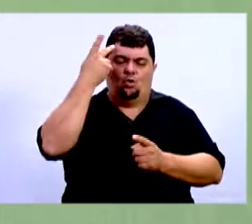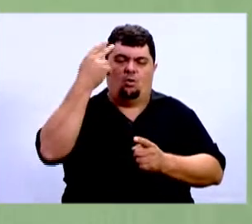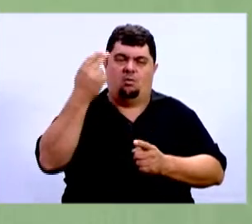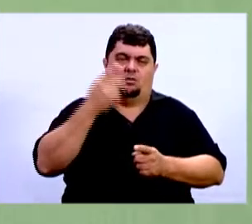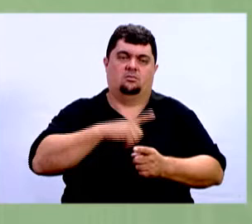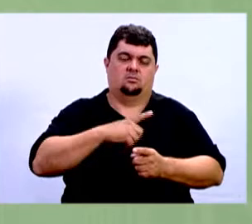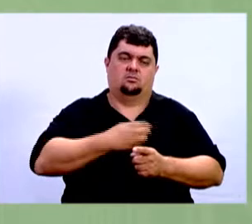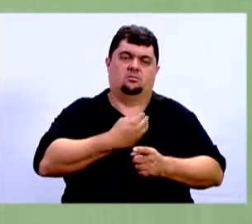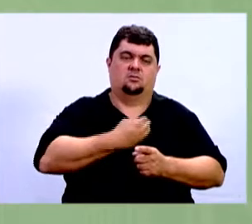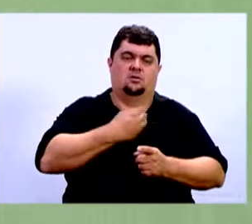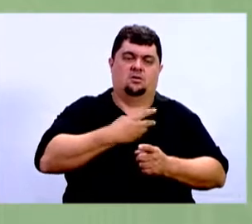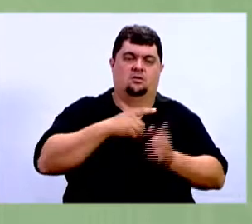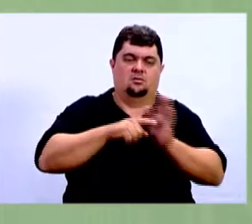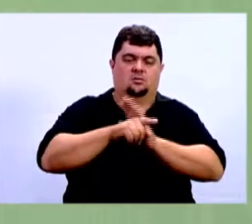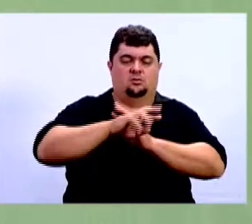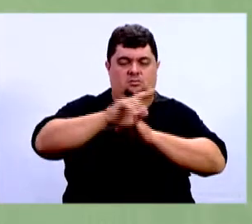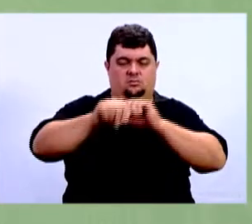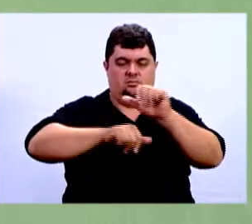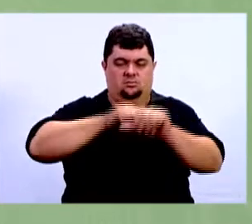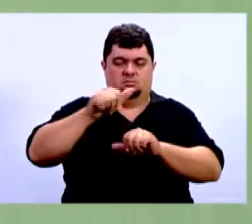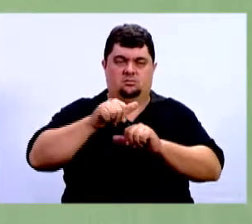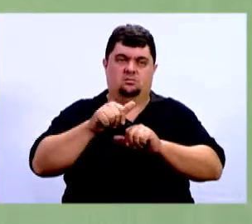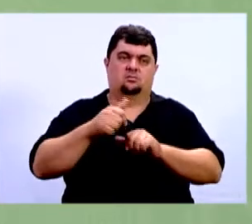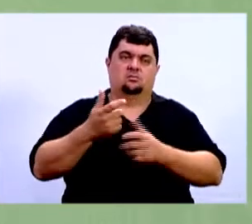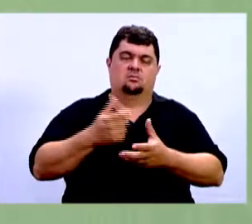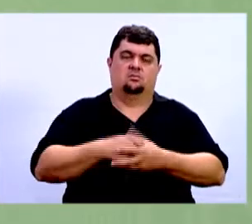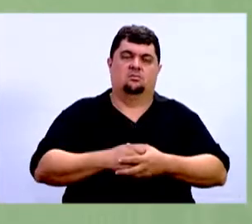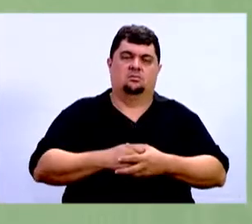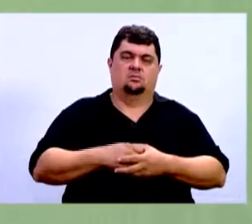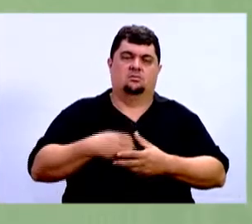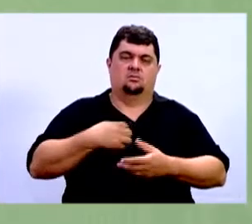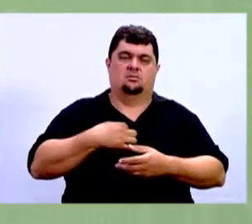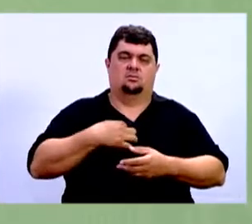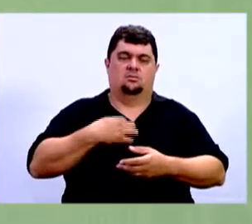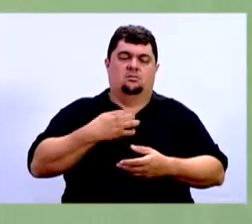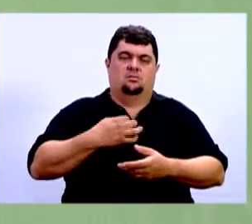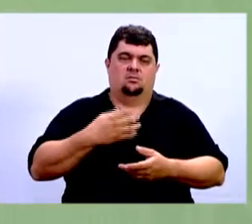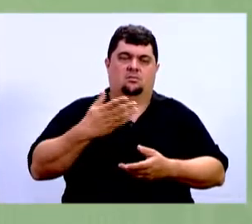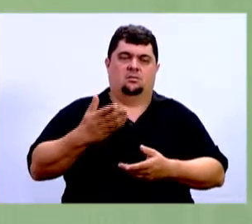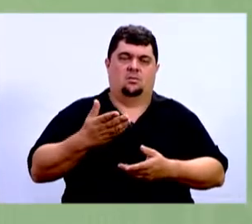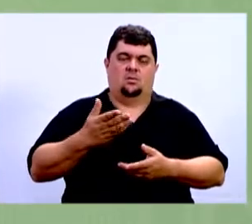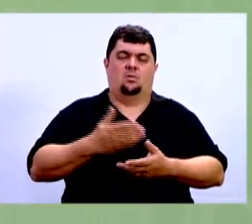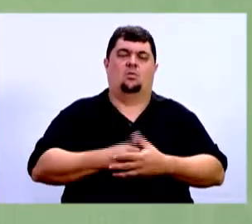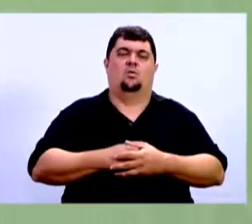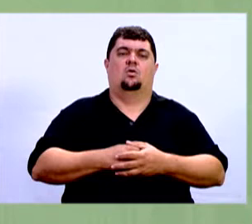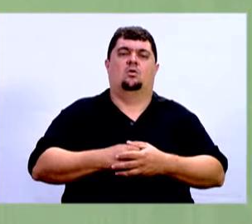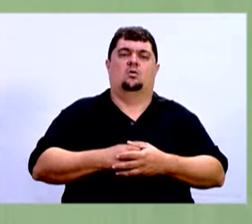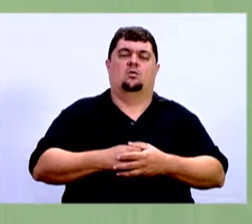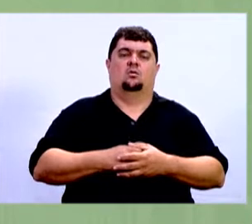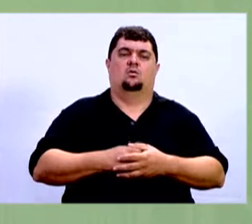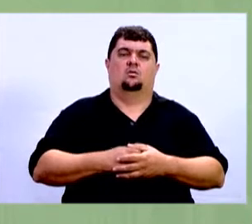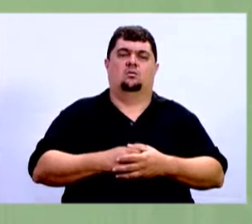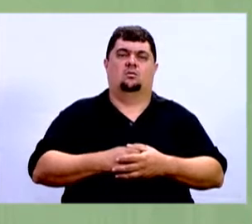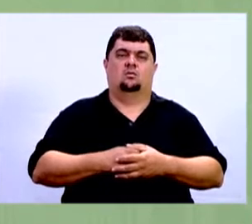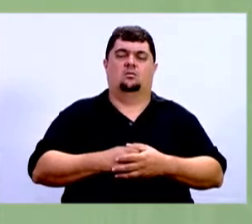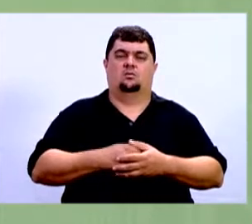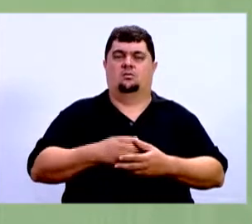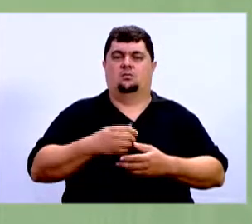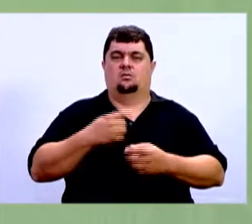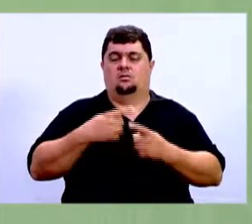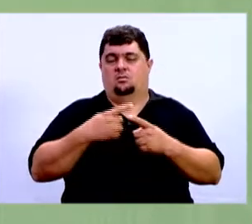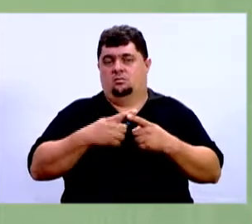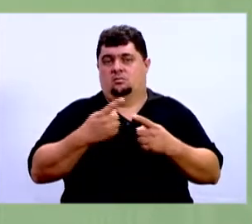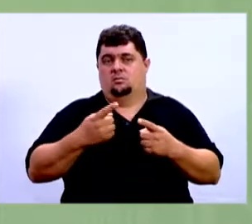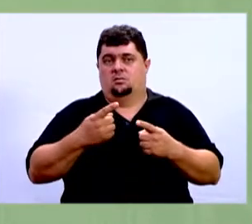e aí acabar influenciando na pesquisa. Então seria bom você se apresentar de forma adequada, né, para fazer esse tipo de trabalho, porque